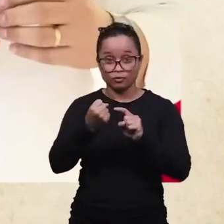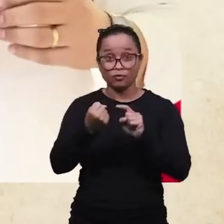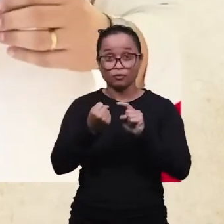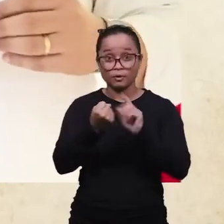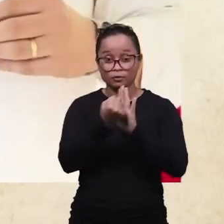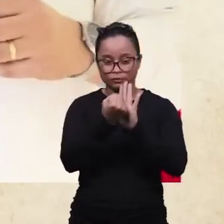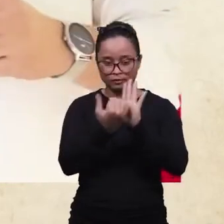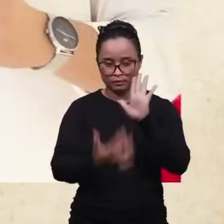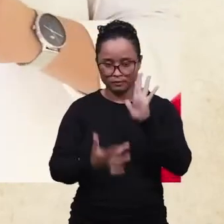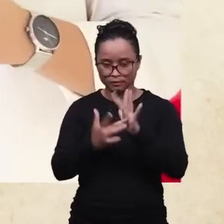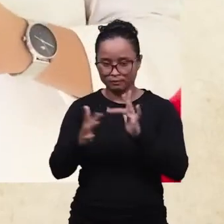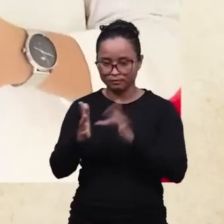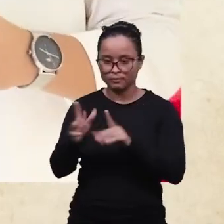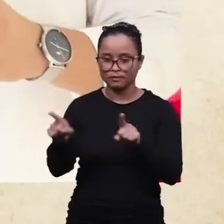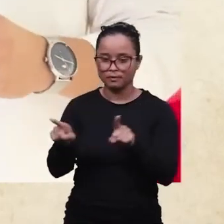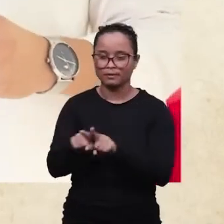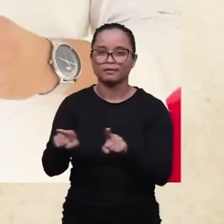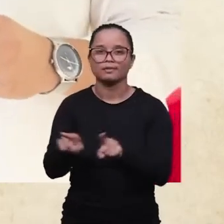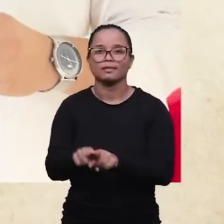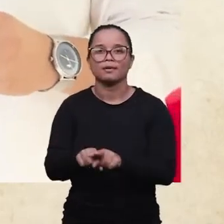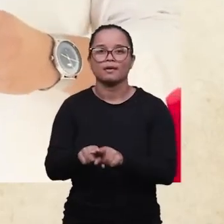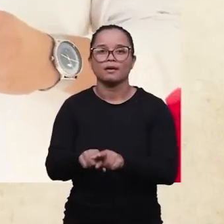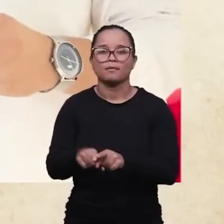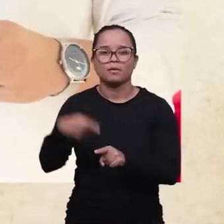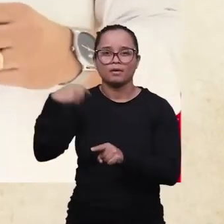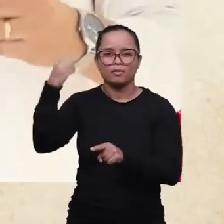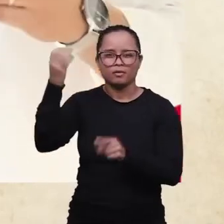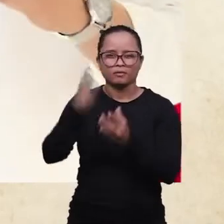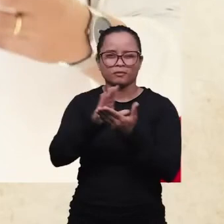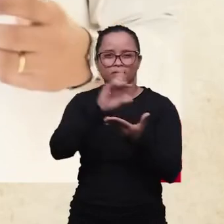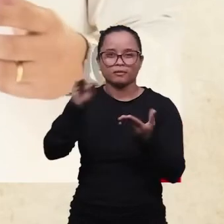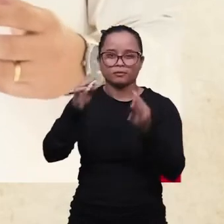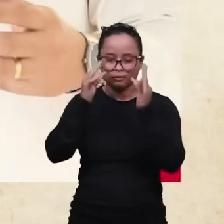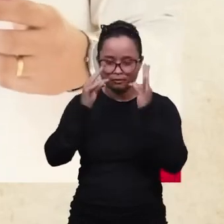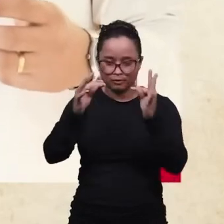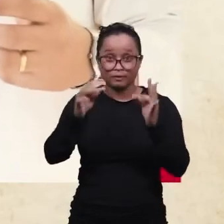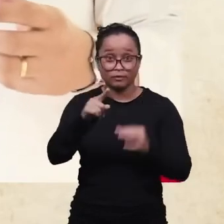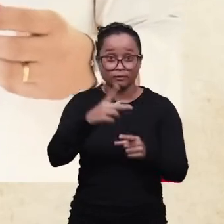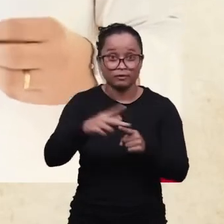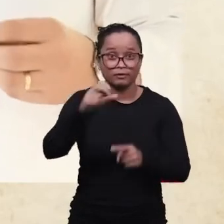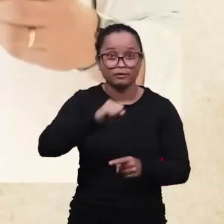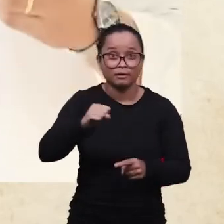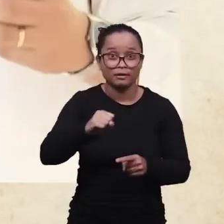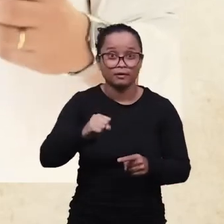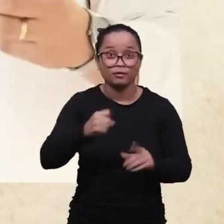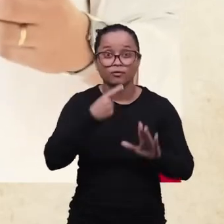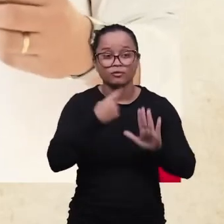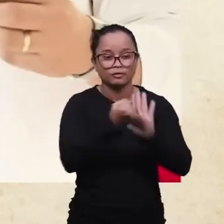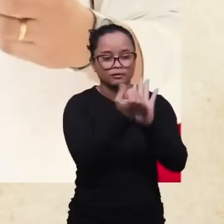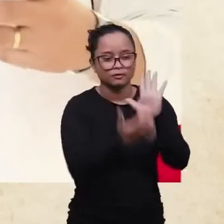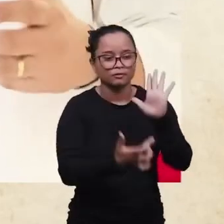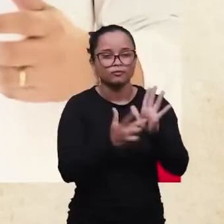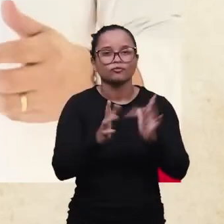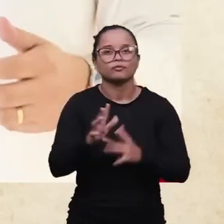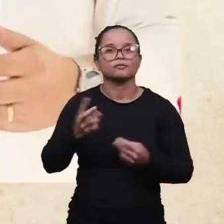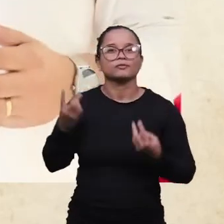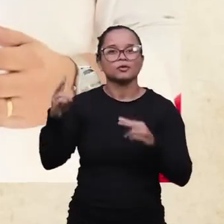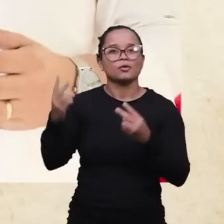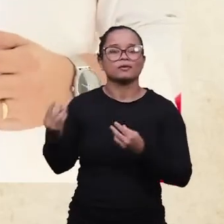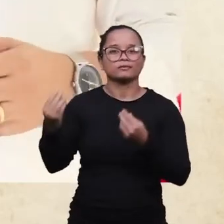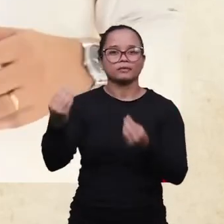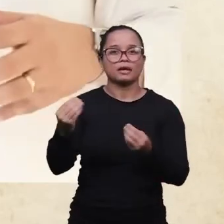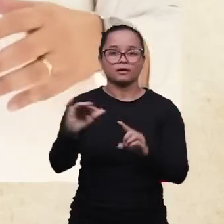do Cordeiro e pela palavra do seu testemunho. Você quer vencer? O sangue do Cordeiro te dá a